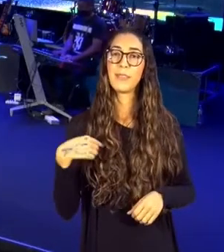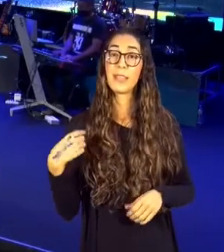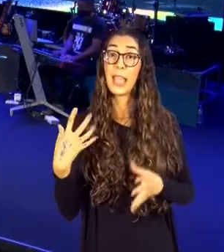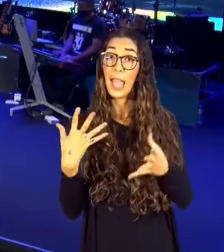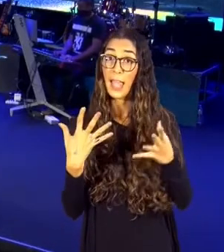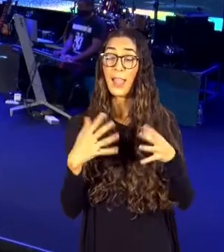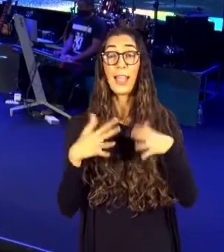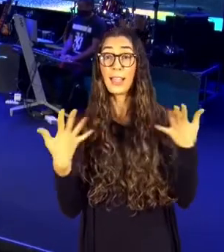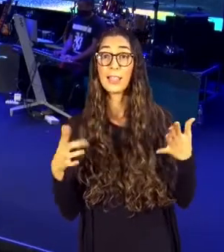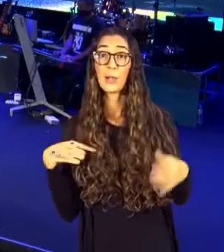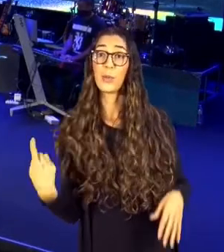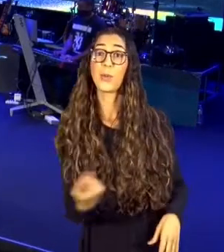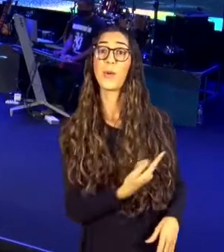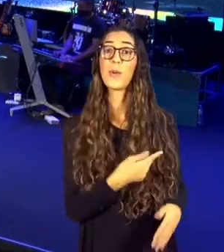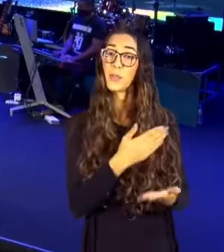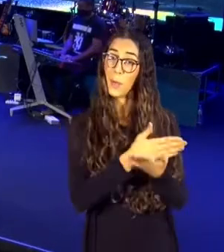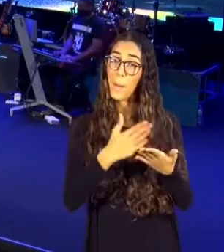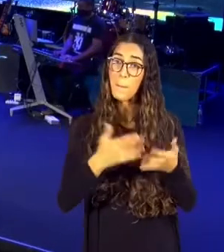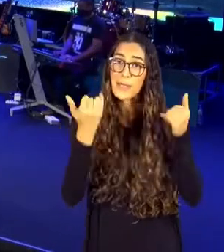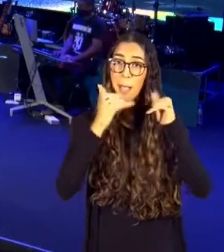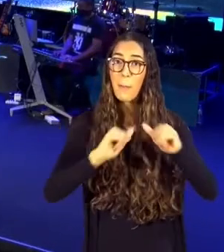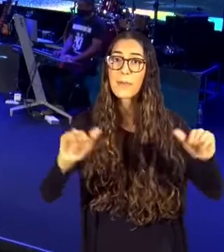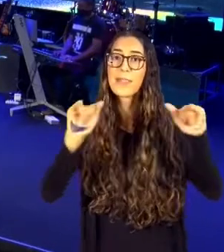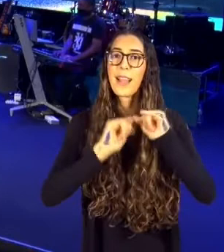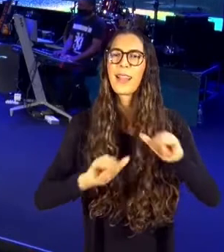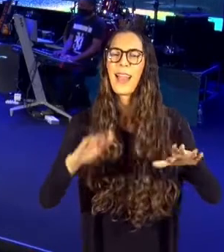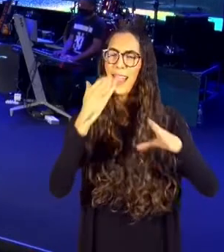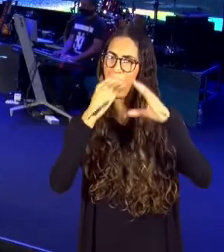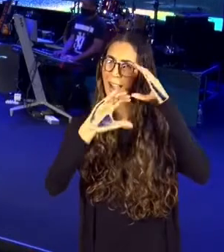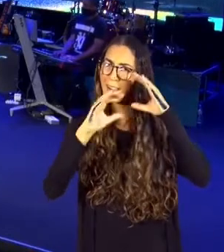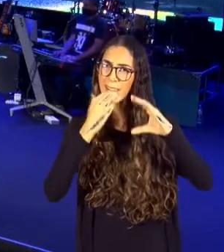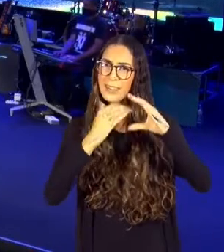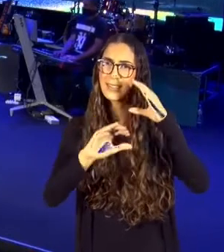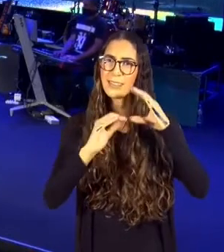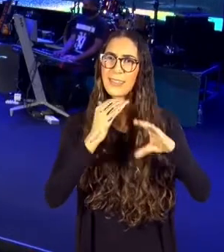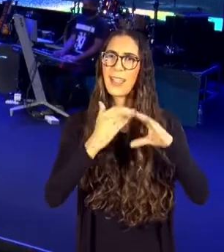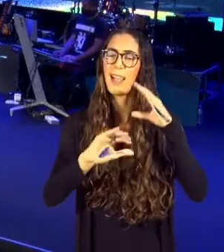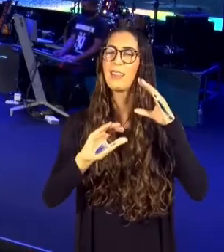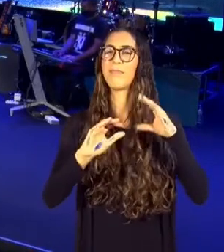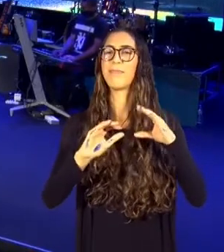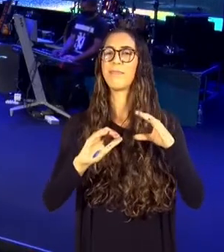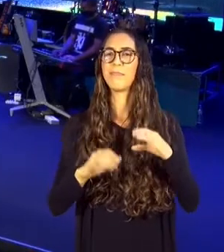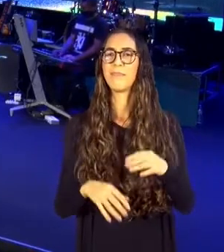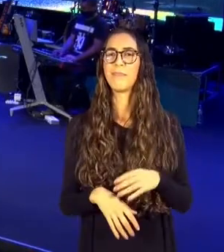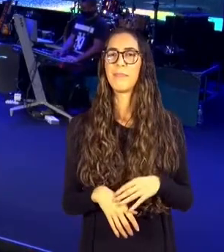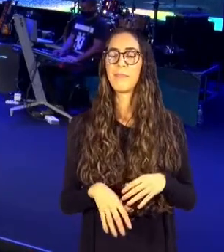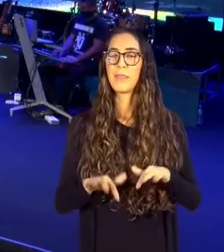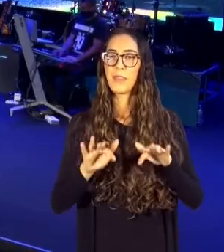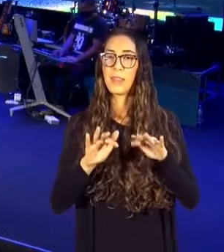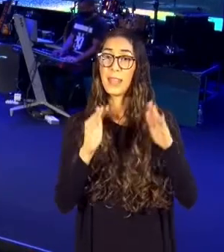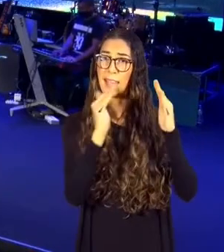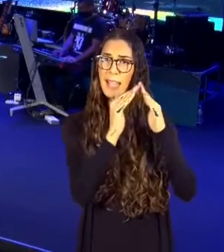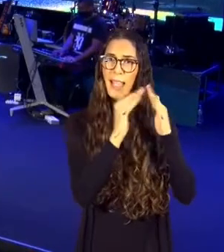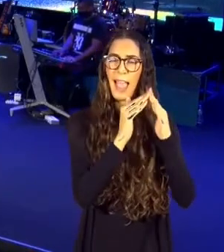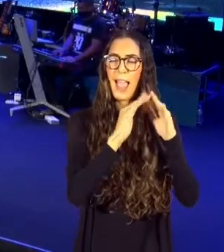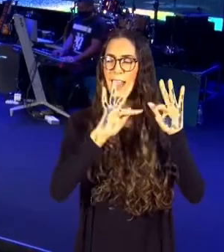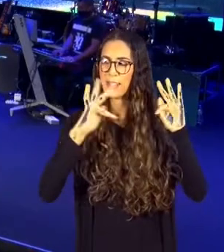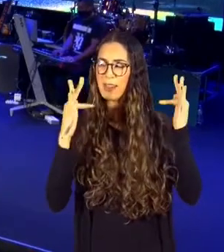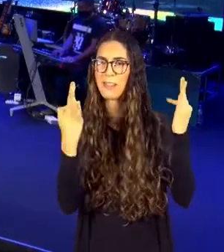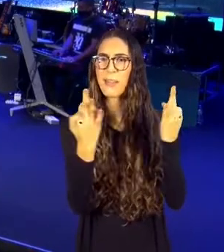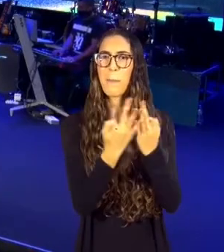cantando hinos e salmos, canções espirituais na sua casa, para você, para sua família. Ah, pastor, isso não muda. Não